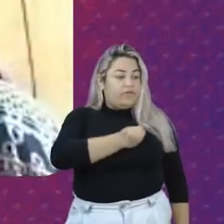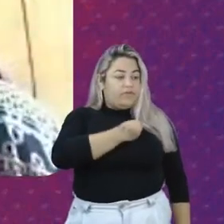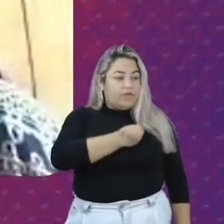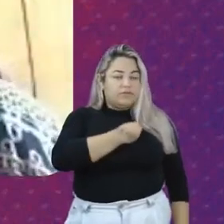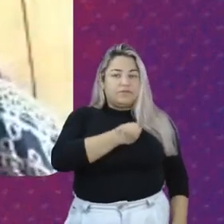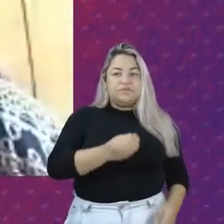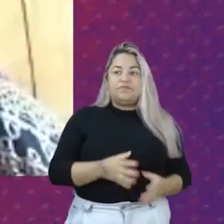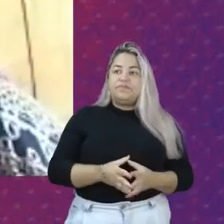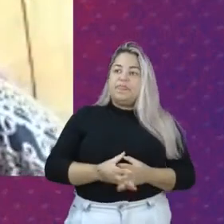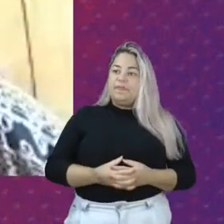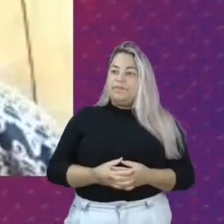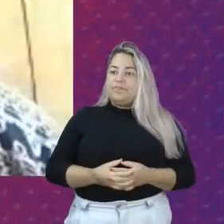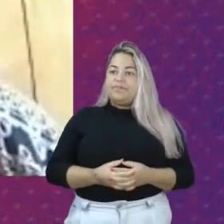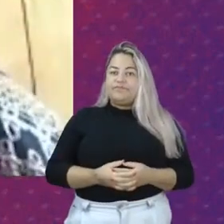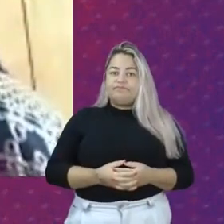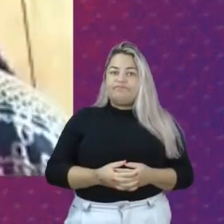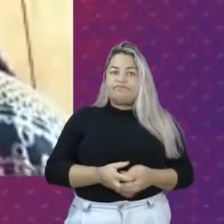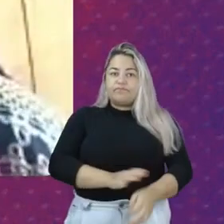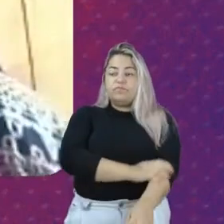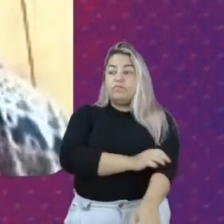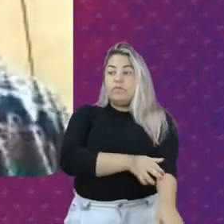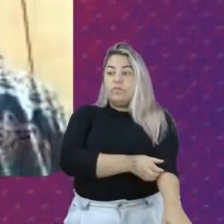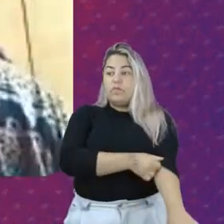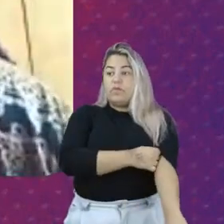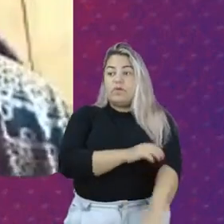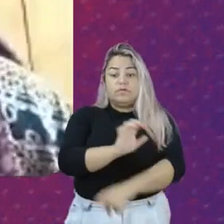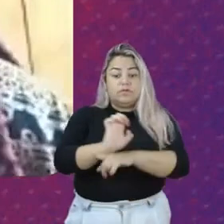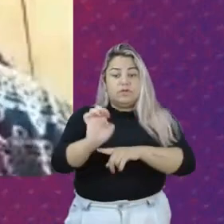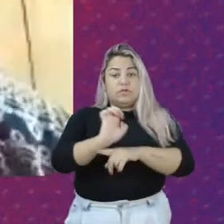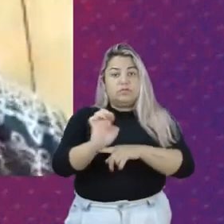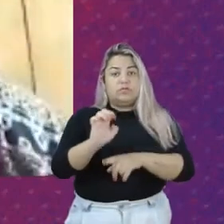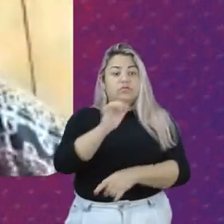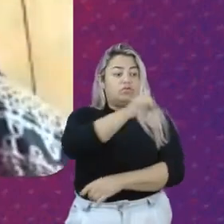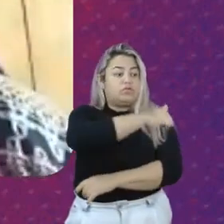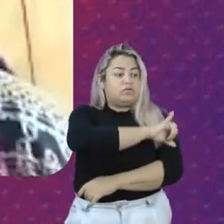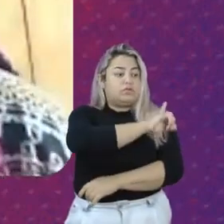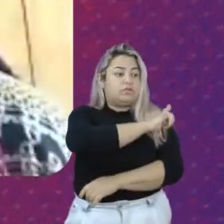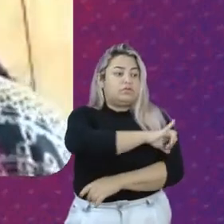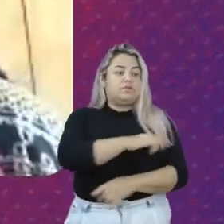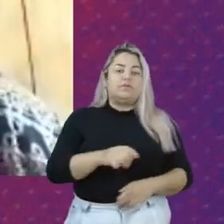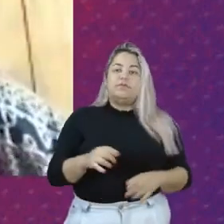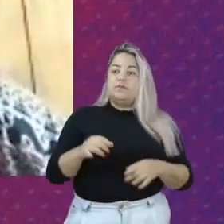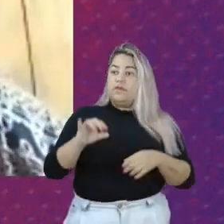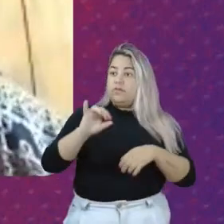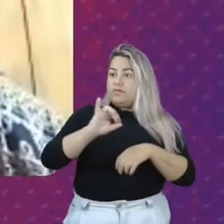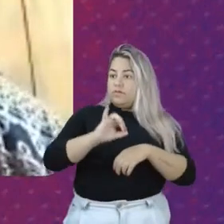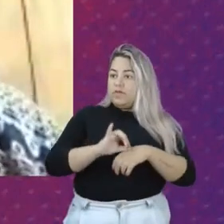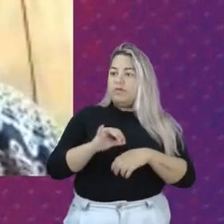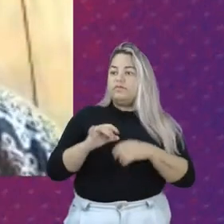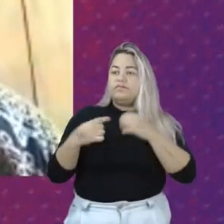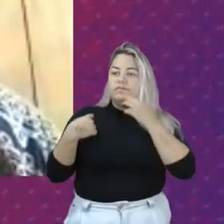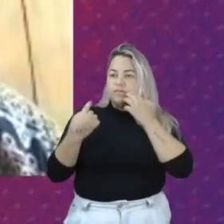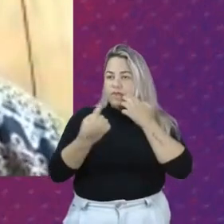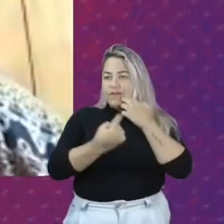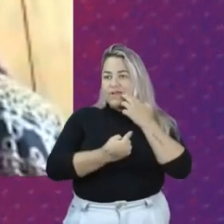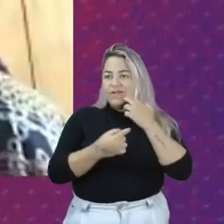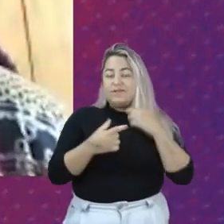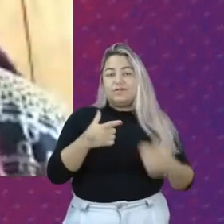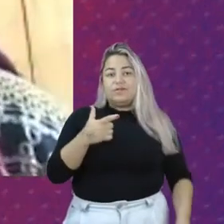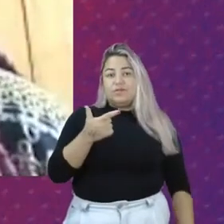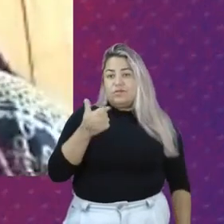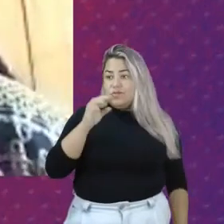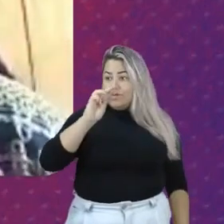favelas. Aqui no estado do Rio de Janeiro, na cidade do Rio de Janeiro, na nossa capital, somos quase